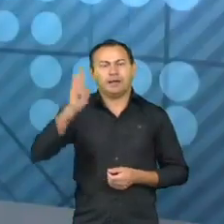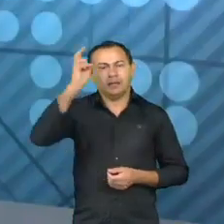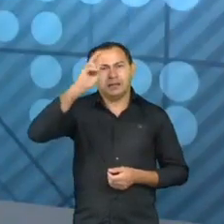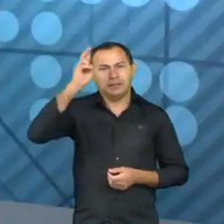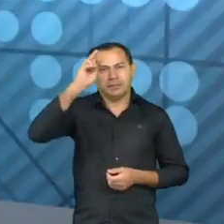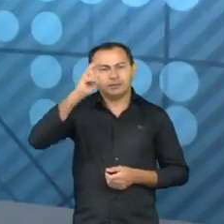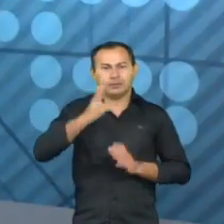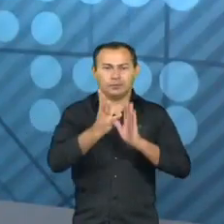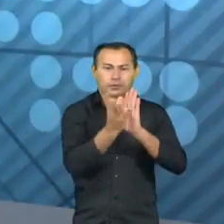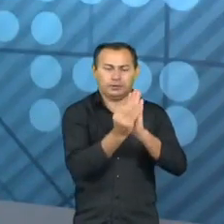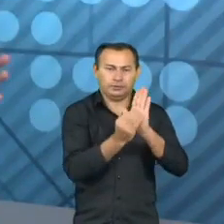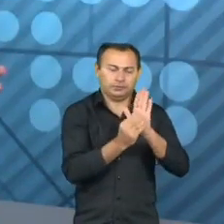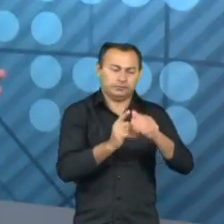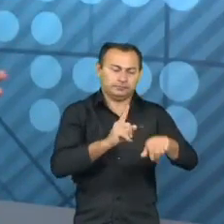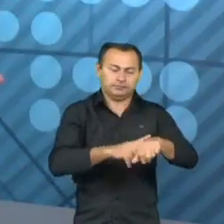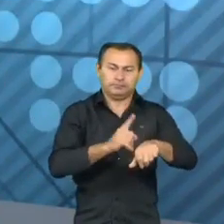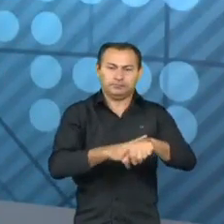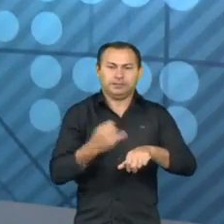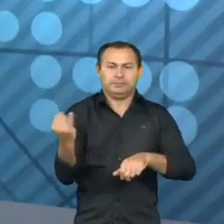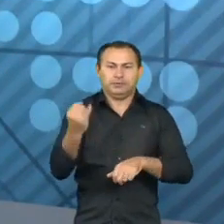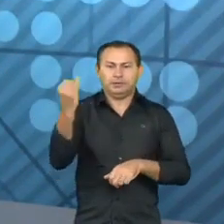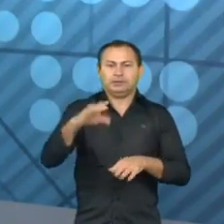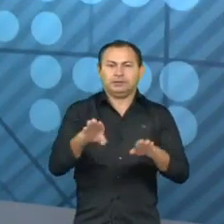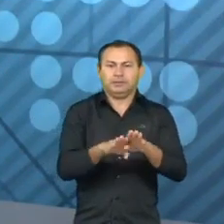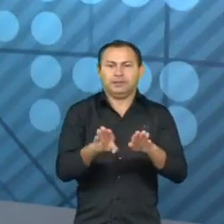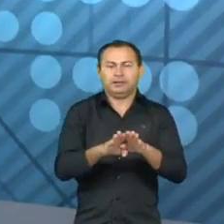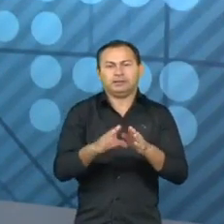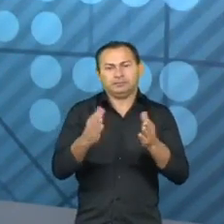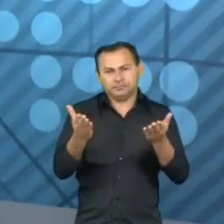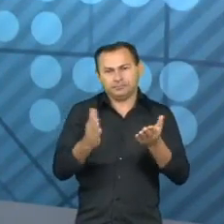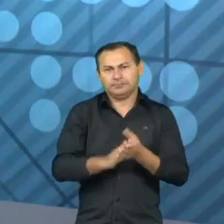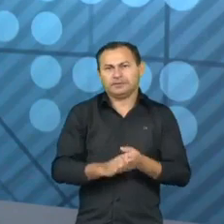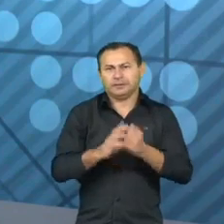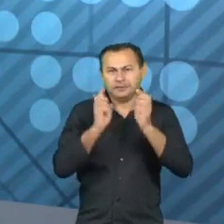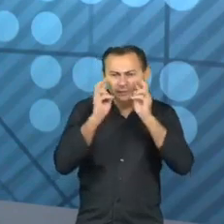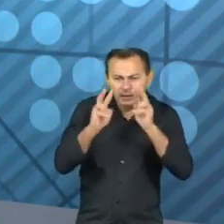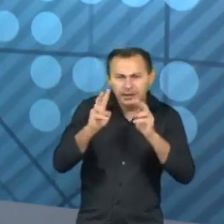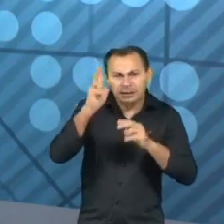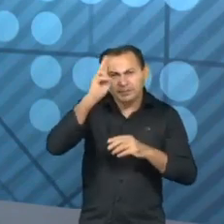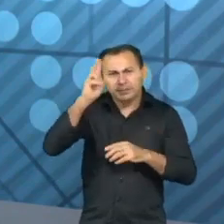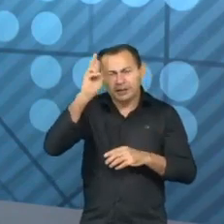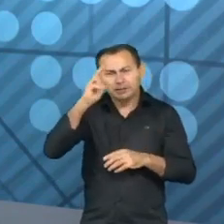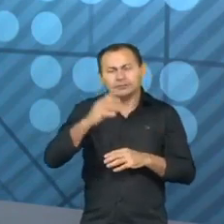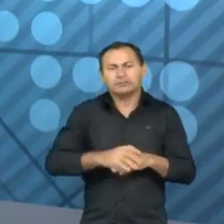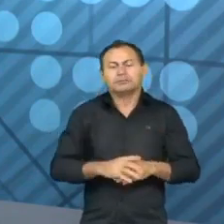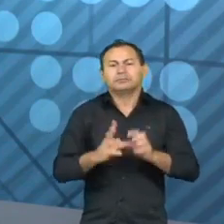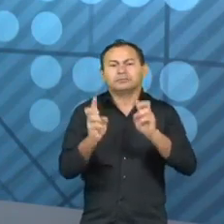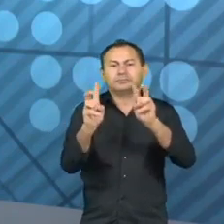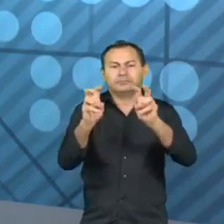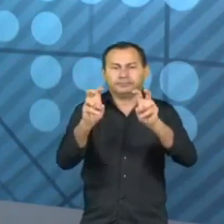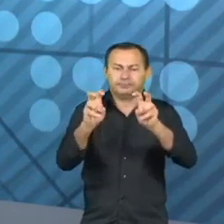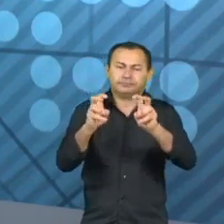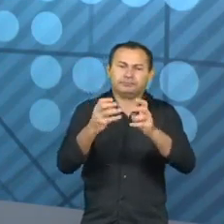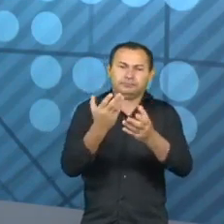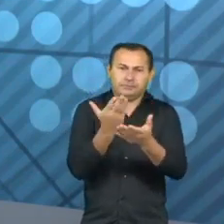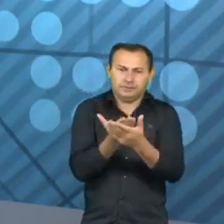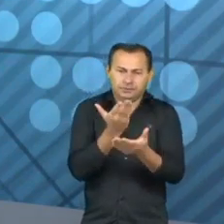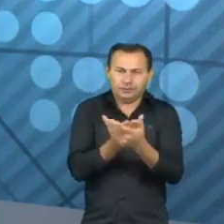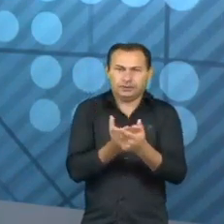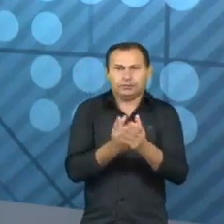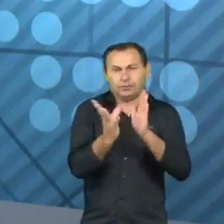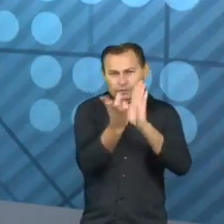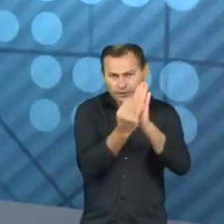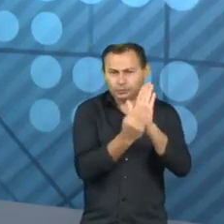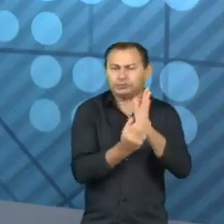Recapitulando, é um momento importantíssimo também que a gente dá uma olhada, uma relembrada nos assuntos que foram